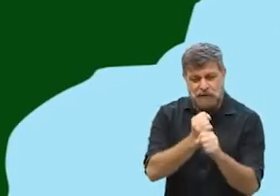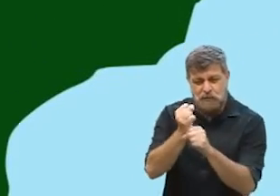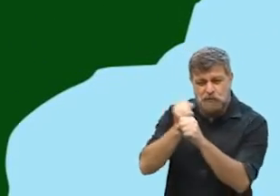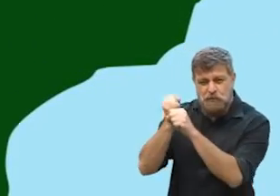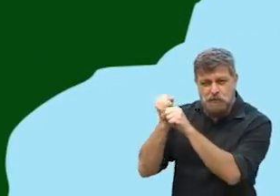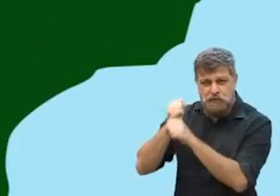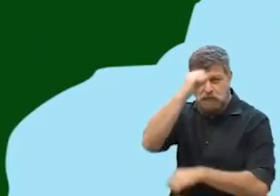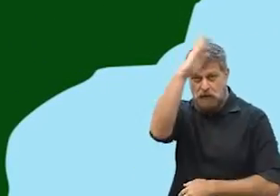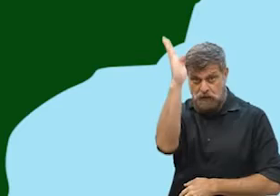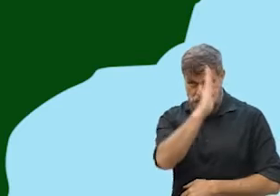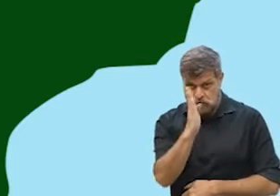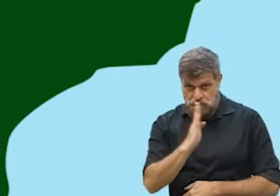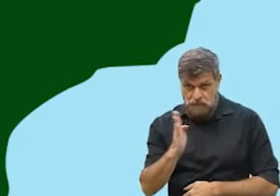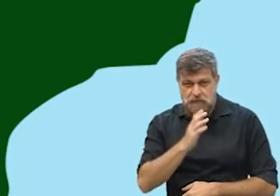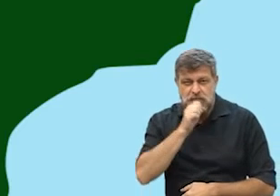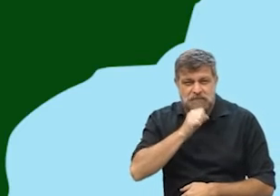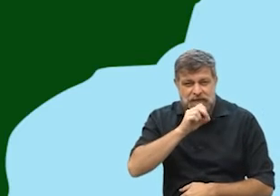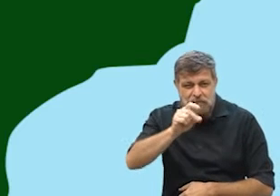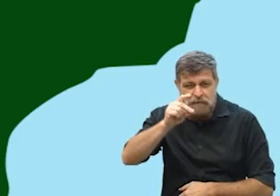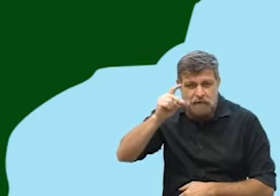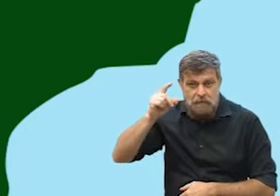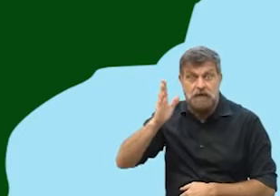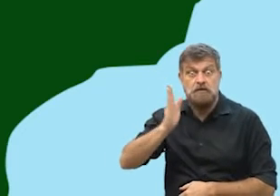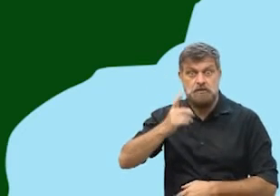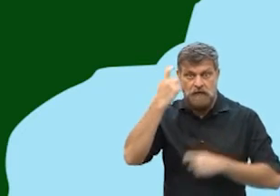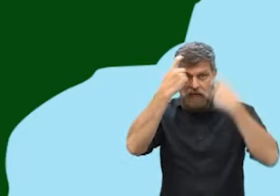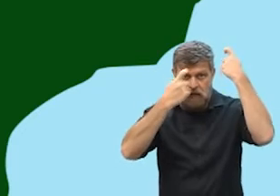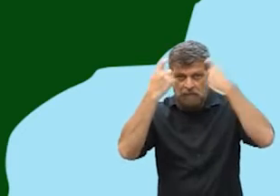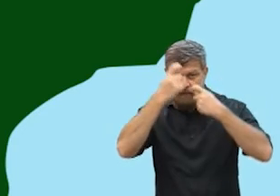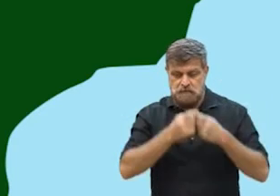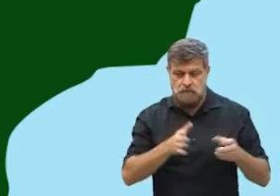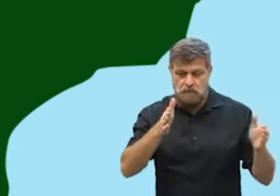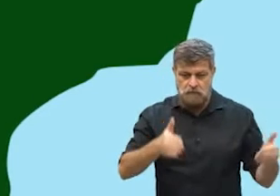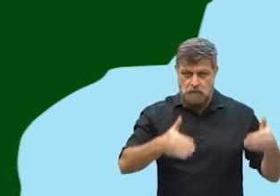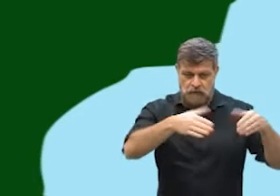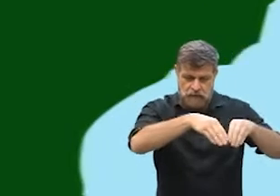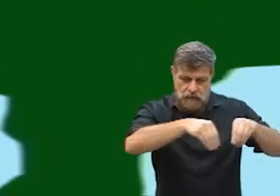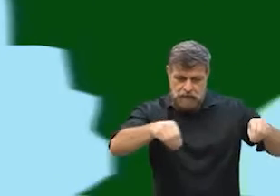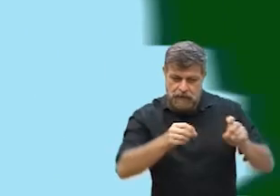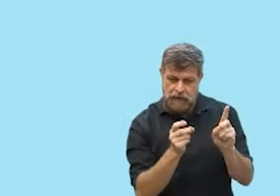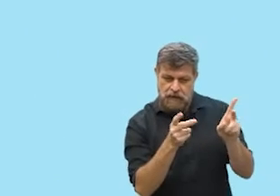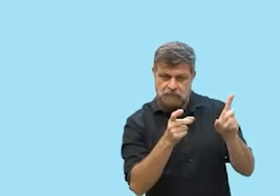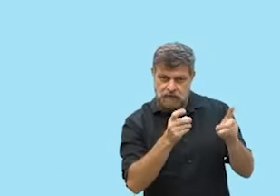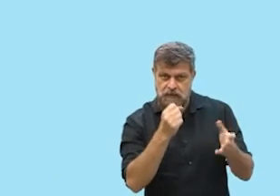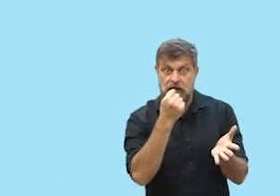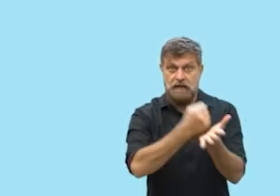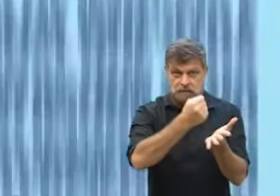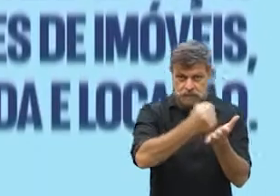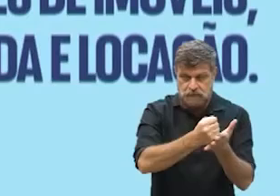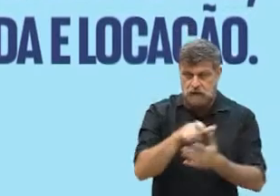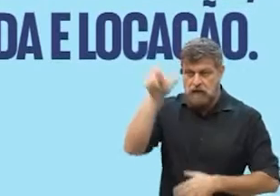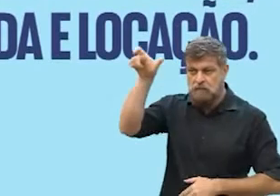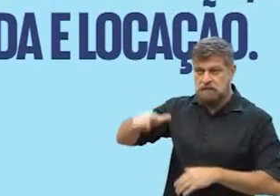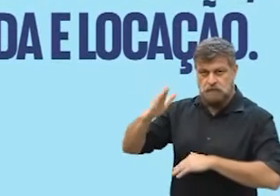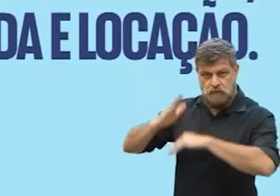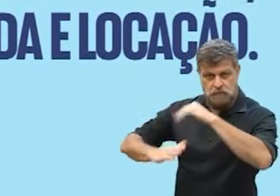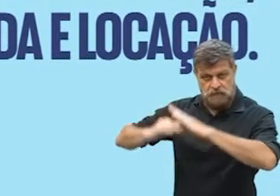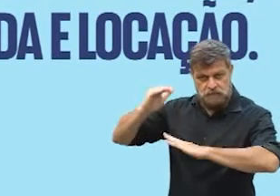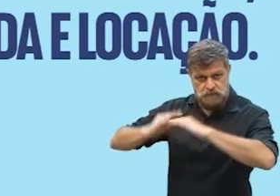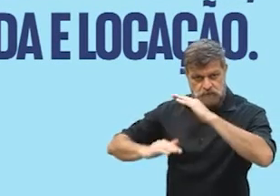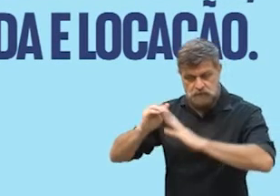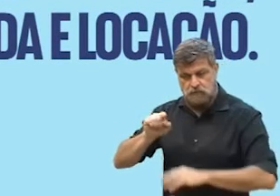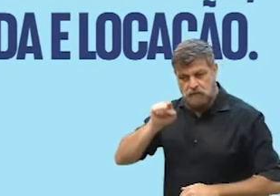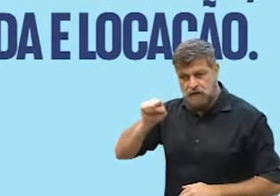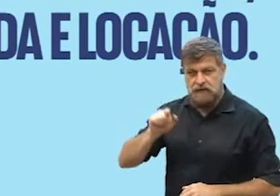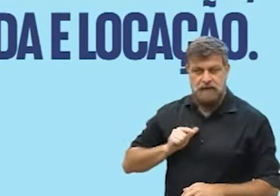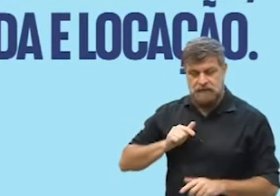da colonização do Brasil, já existia uma preocupação com a comercialização e o registro dos imóveis. O corretor de imóveis é um profissional